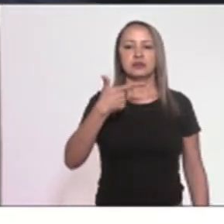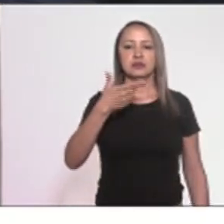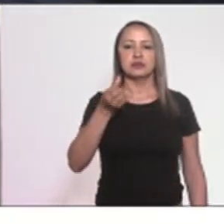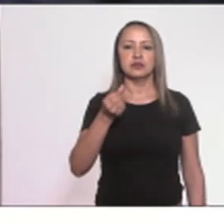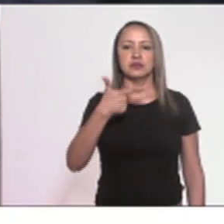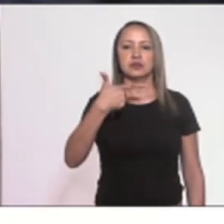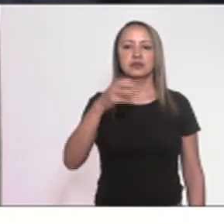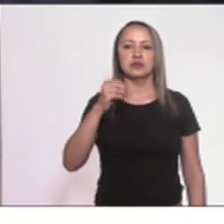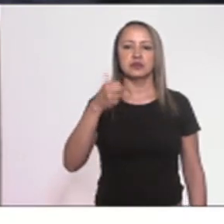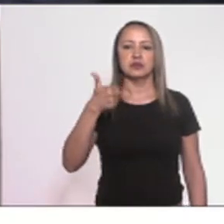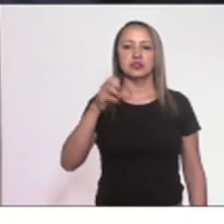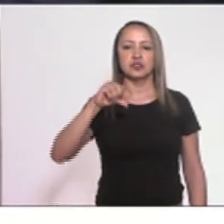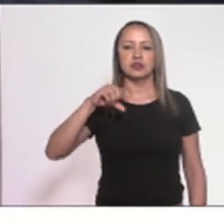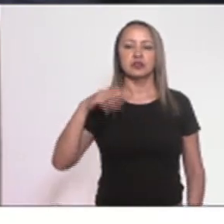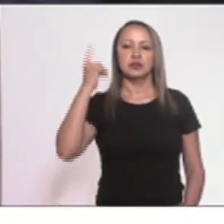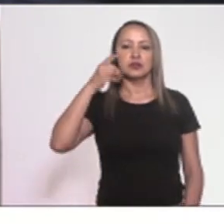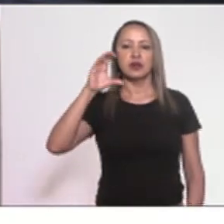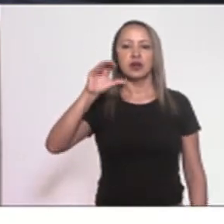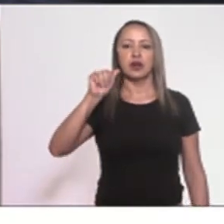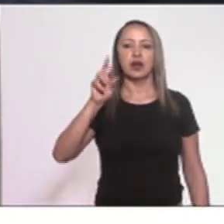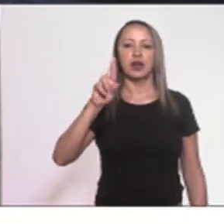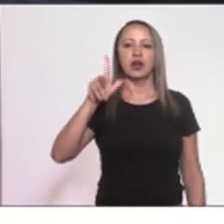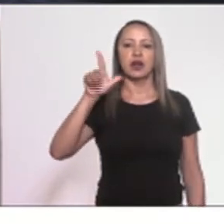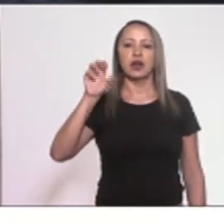de autoria do deputado Carlos Macedo, que altera a lei